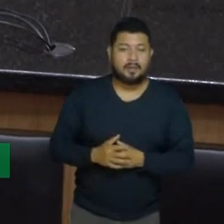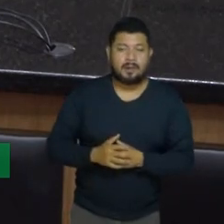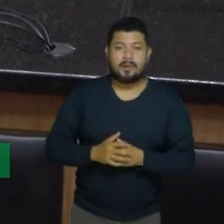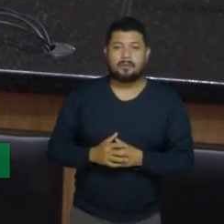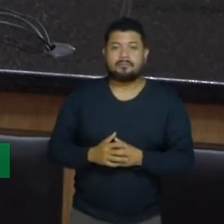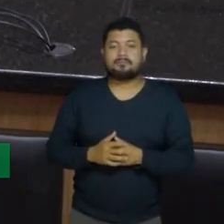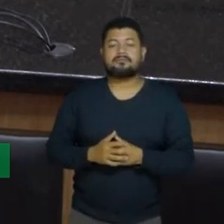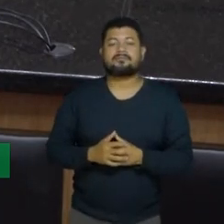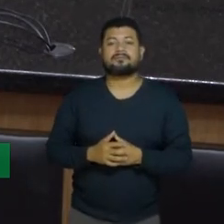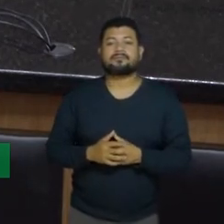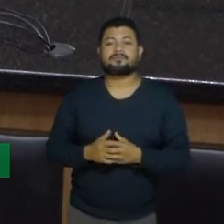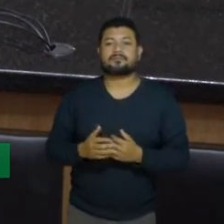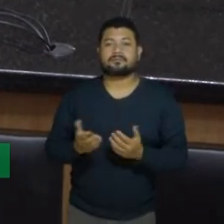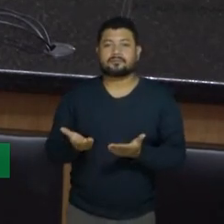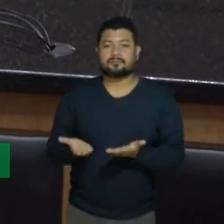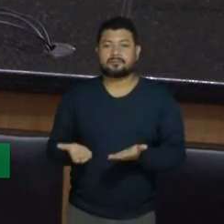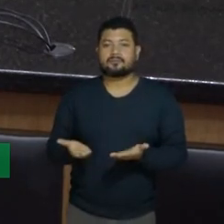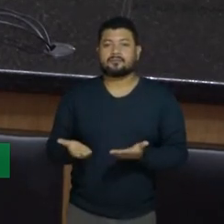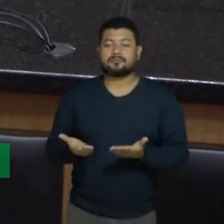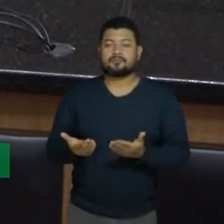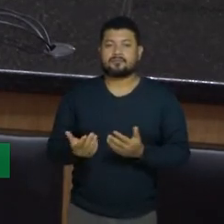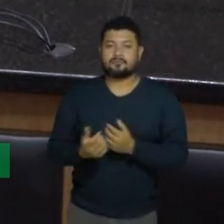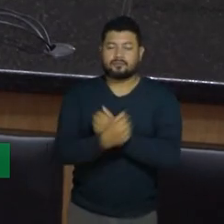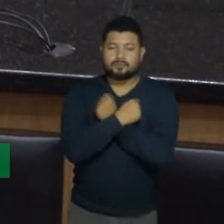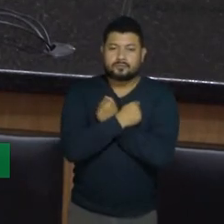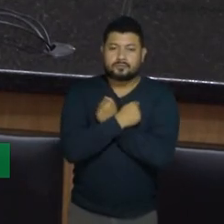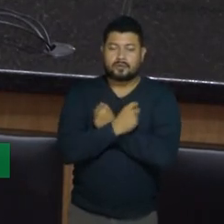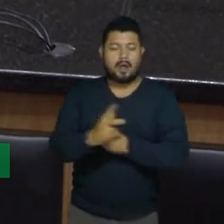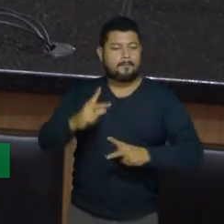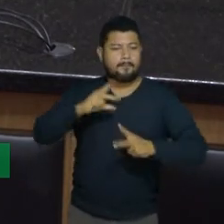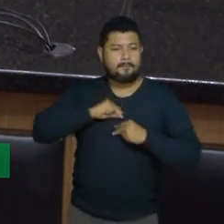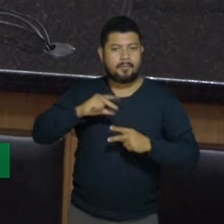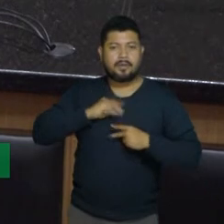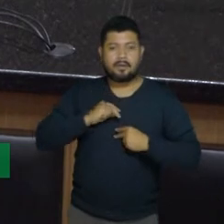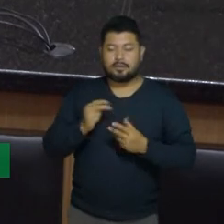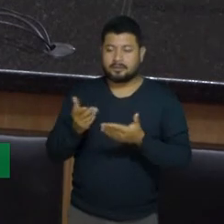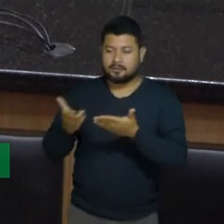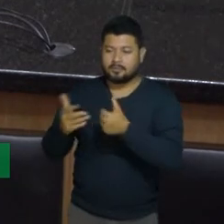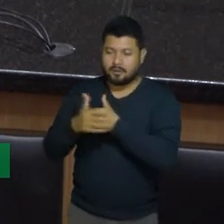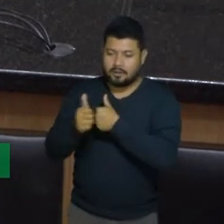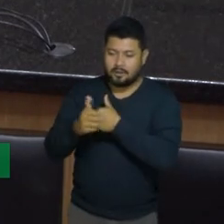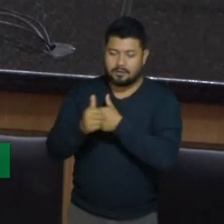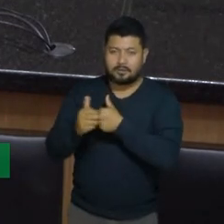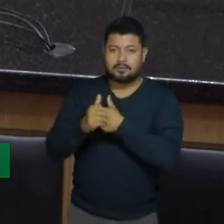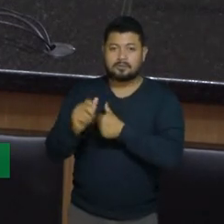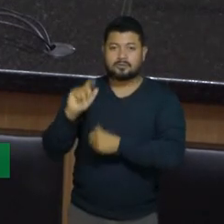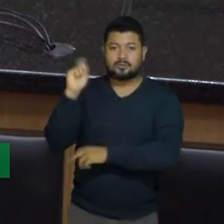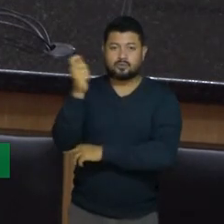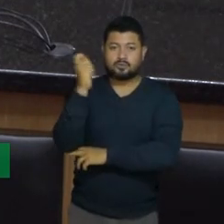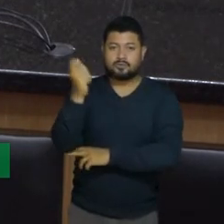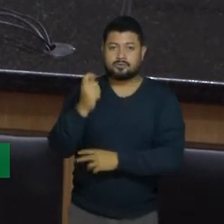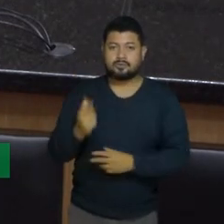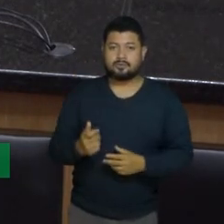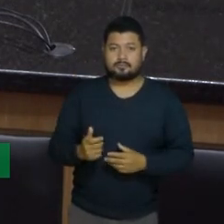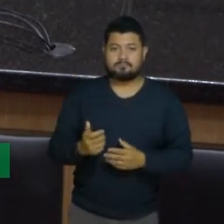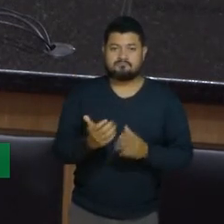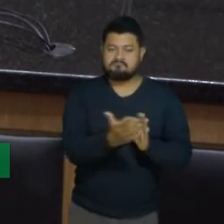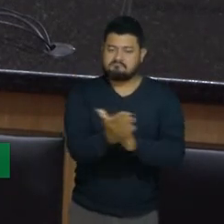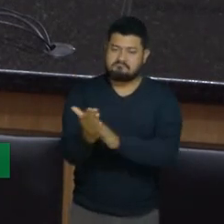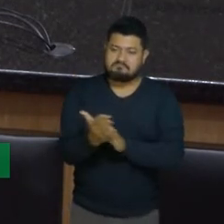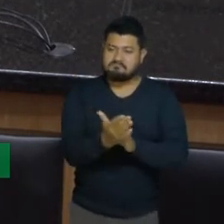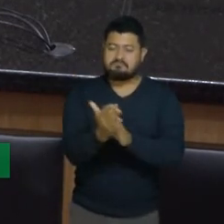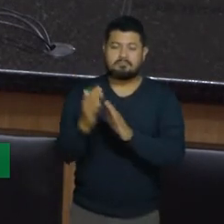festiva, no abraço que merecem os irmãos do Rio Grande do Sul. Parabéns mais uma vez, Gilberto, leve a todos os